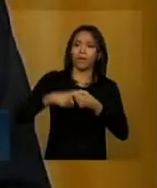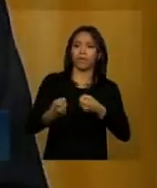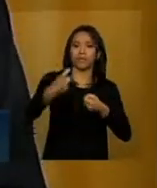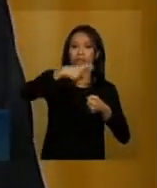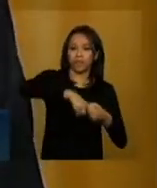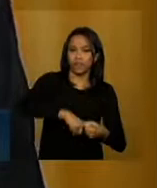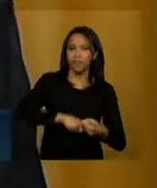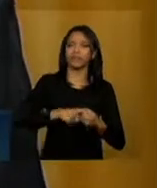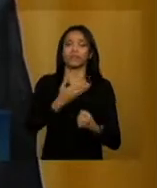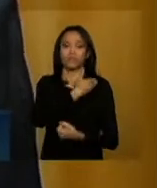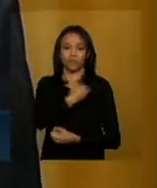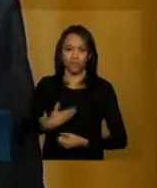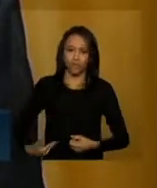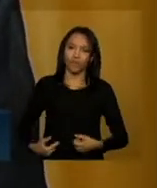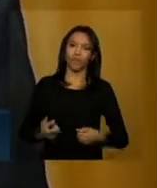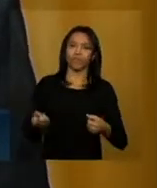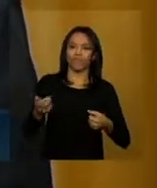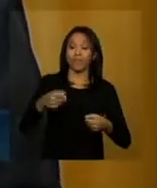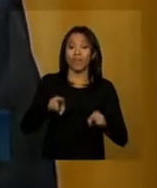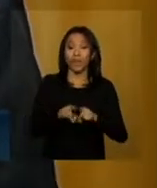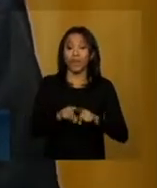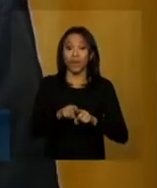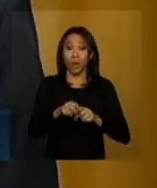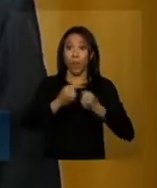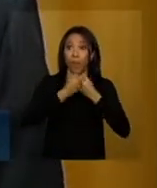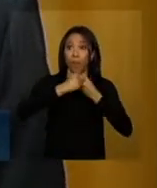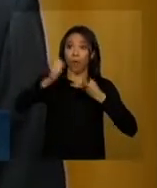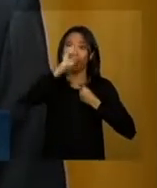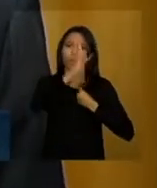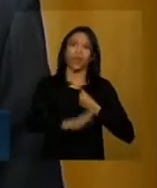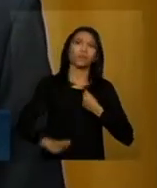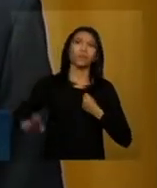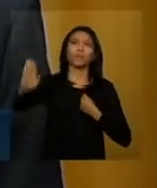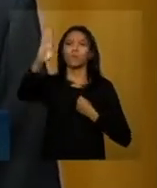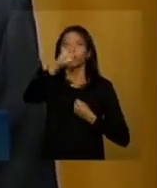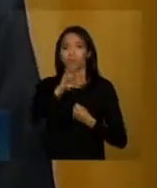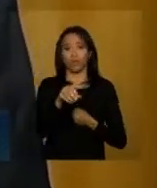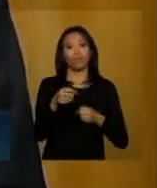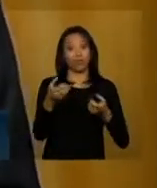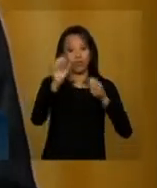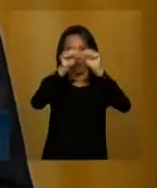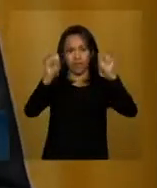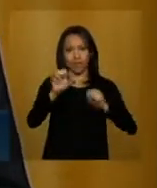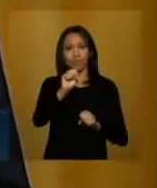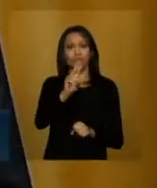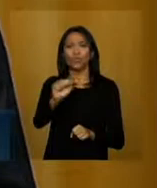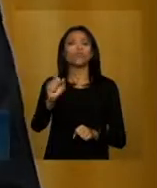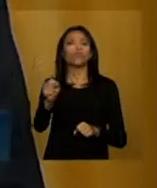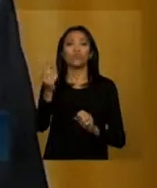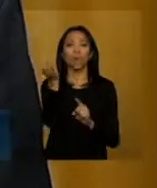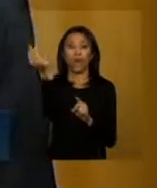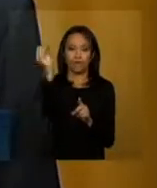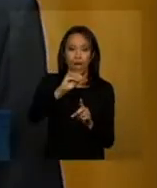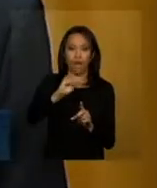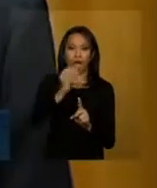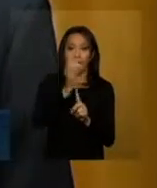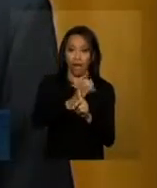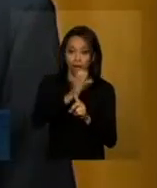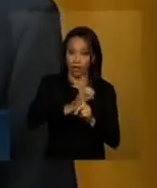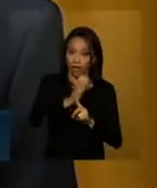públicas de desenvolvimento, porque, para o tamanho do Brasil, pela dimensão do SUS, não interessa só colocar novas vacinas no calendário, é preciso